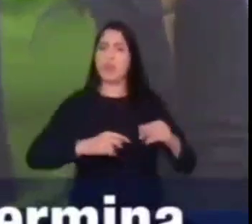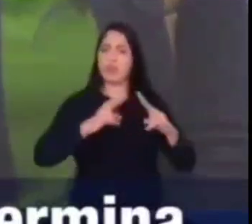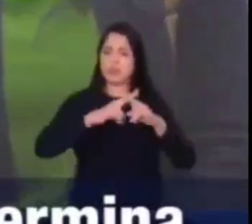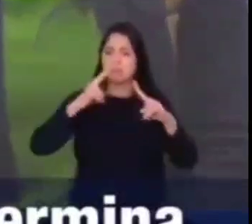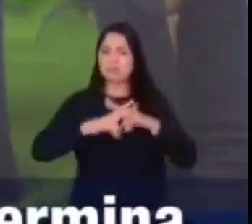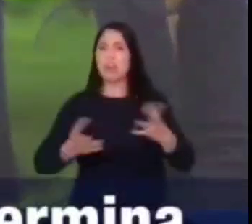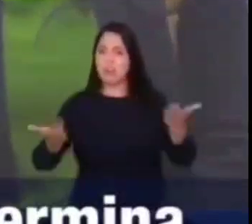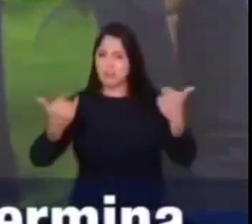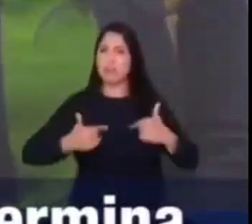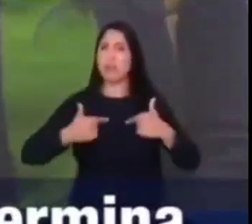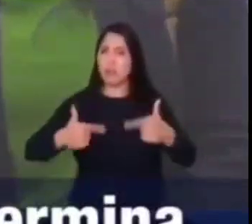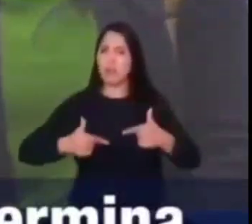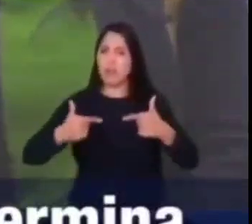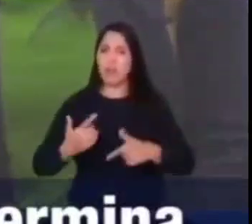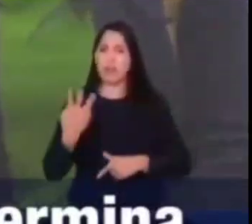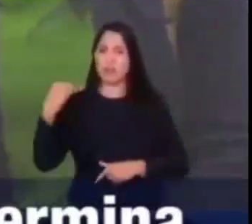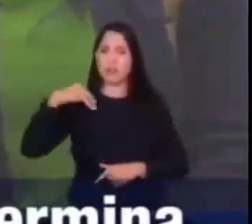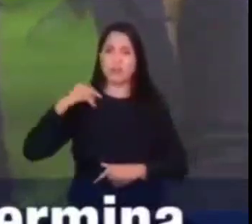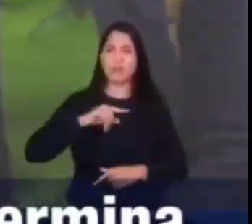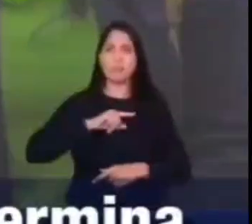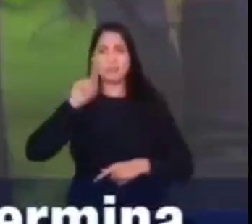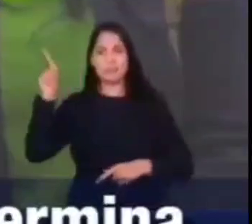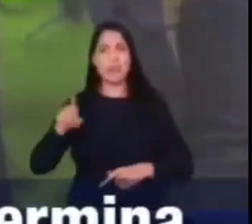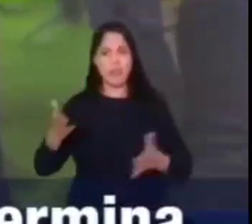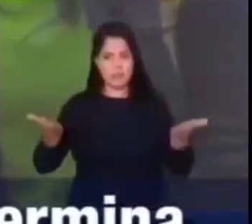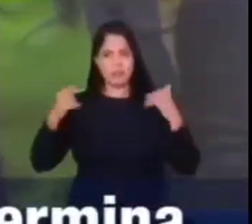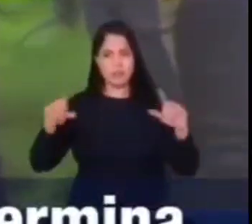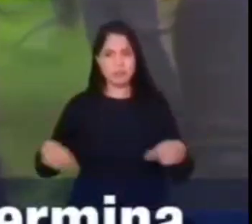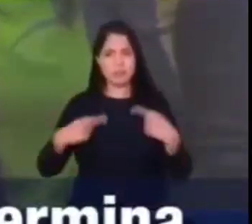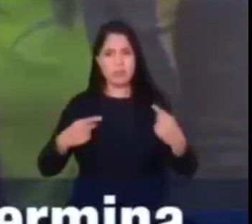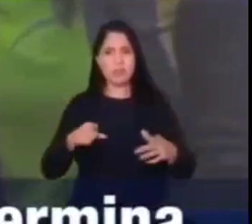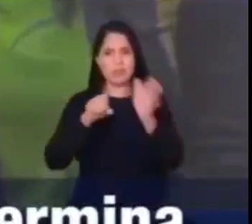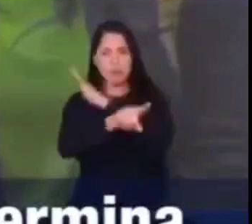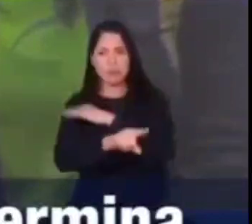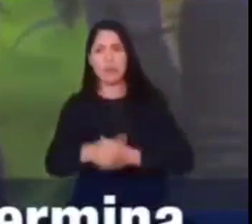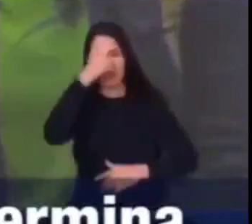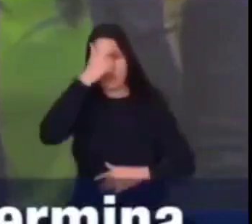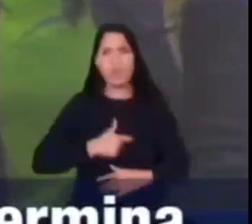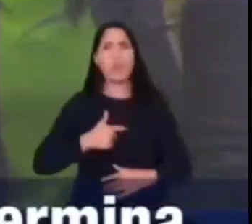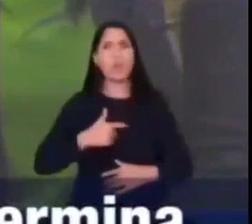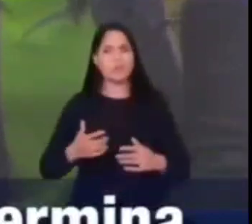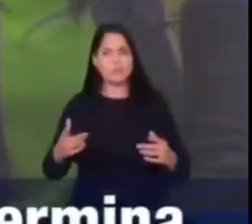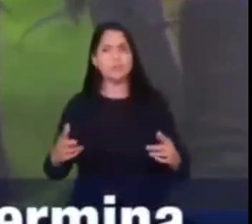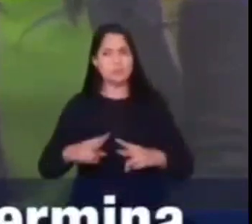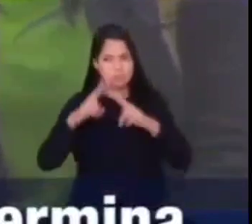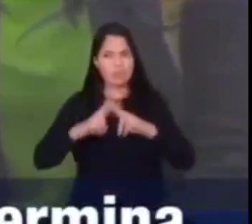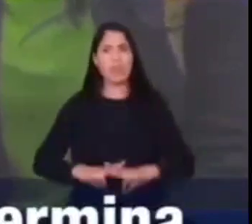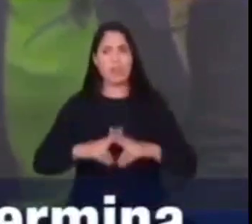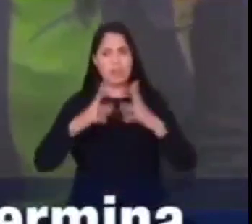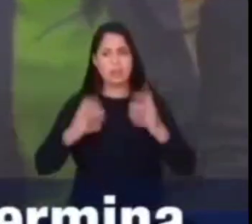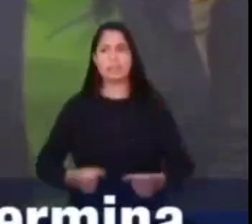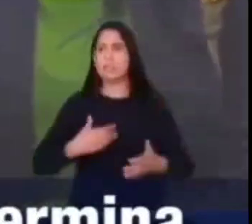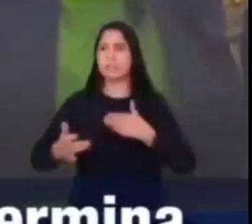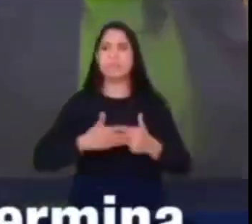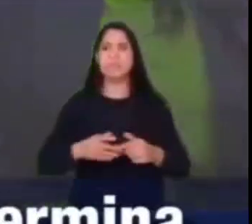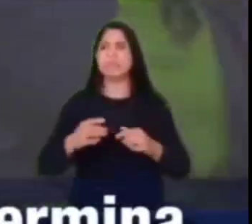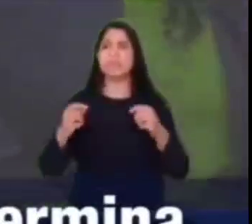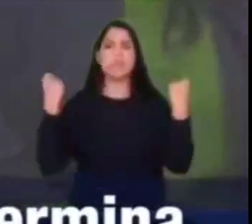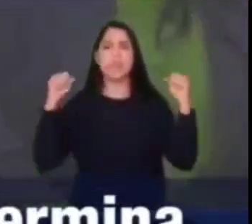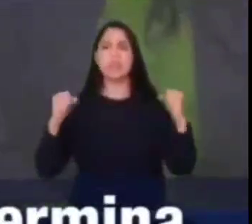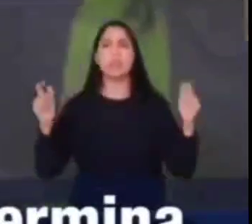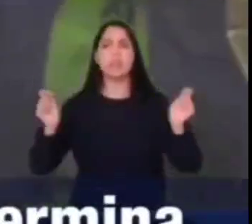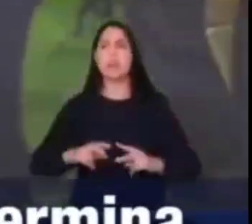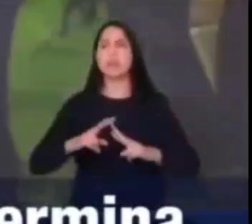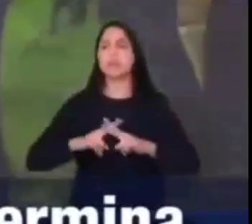um treino de 3 minutos lá, tá? Então assim, lanço o desafio aqui, eu topo ir para qualquer academia, em qualquer arte marcial,